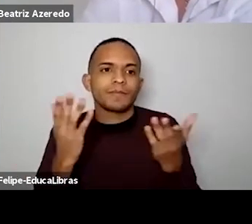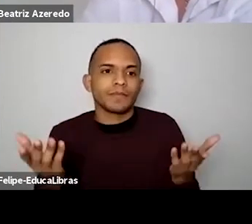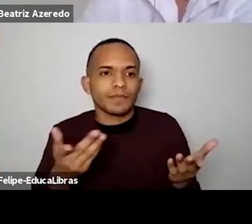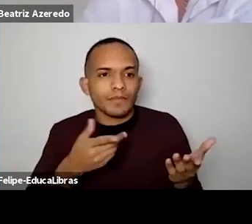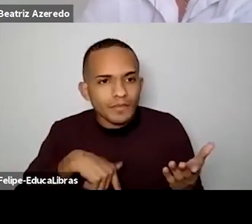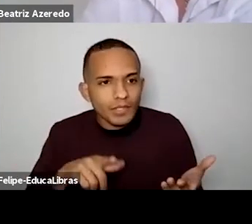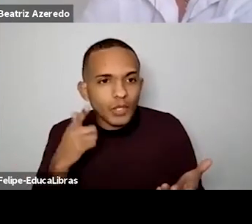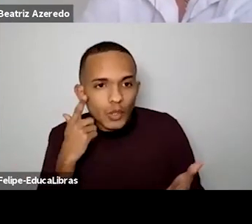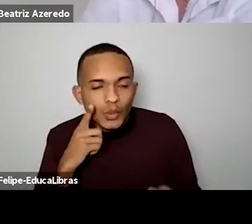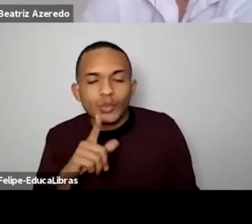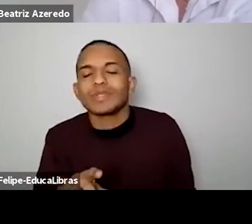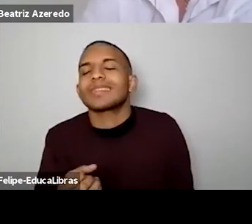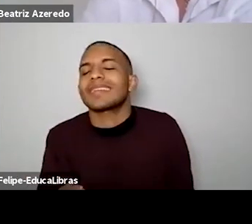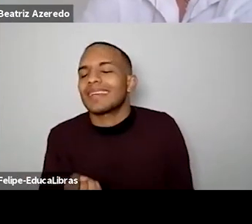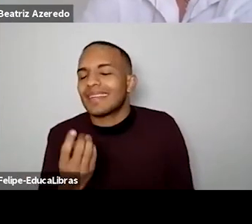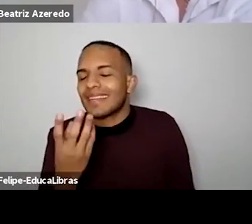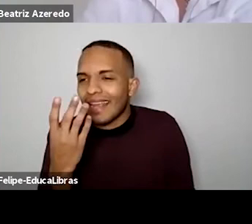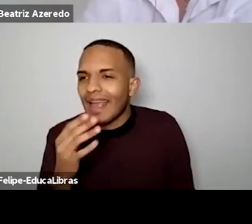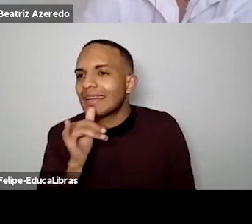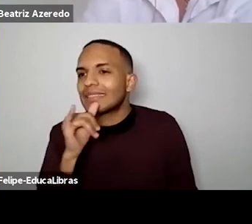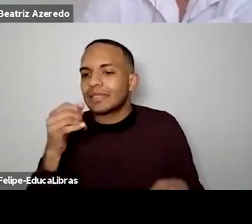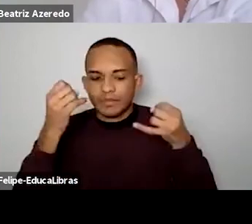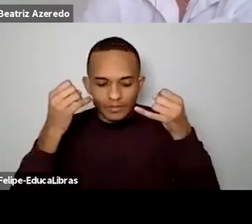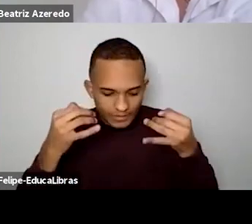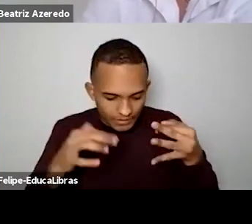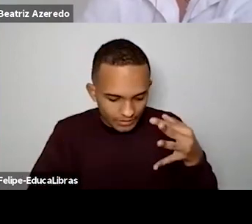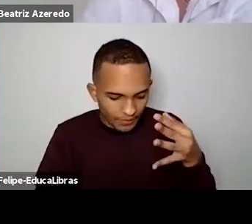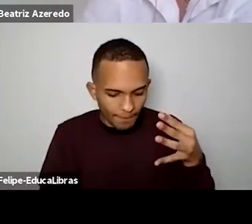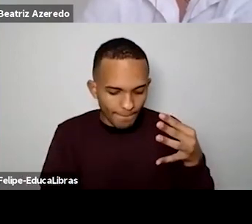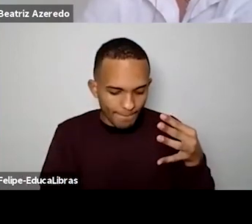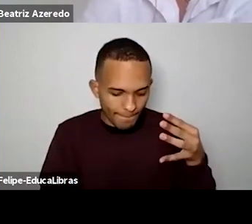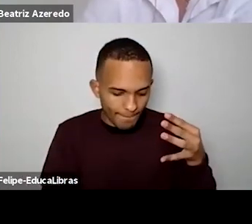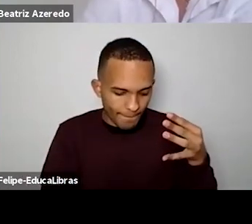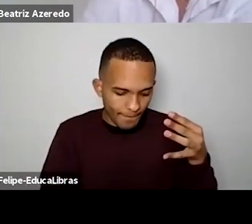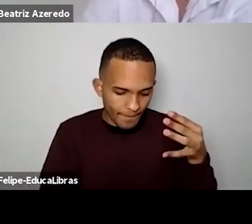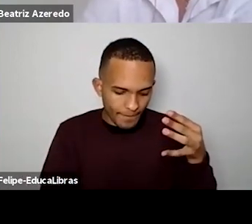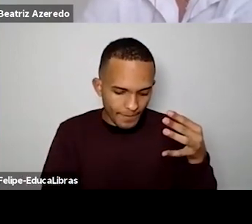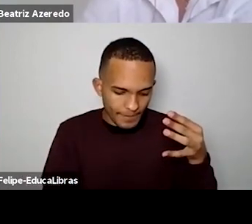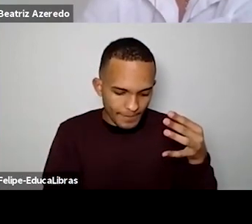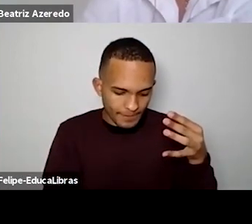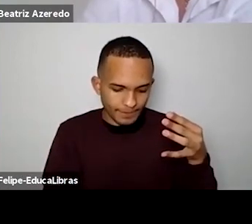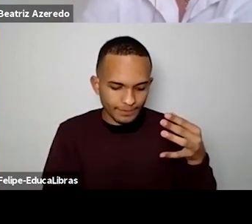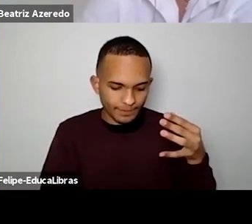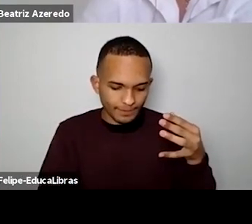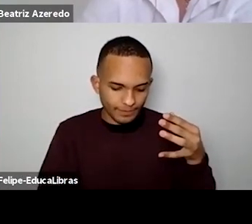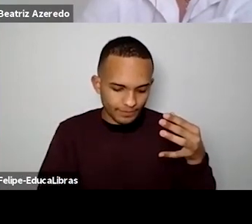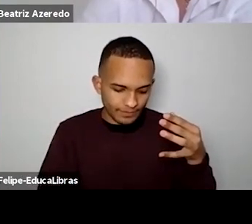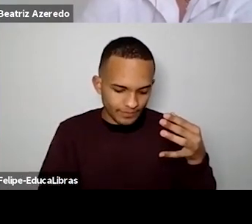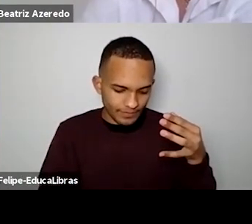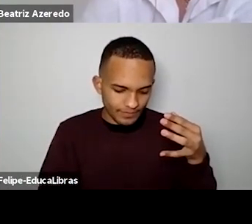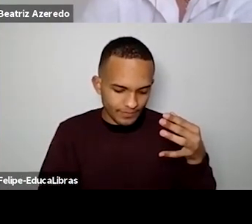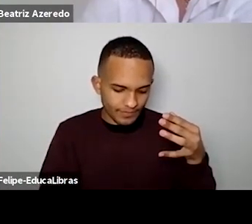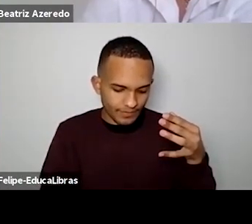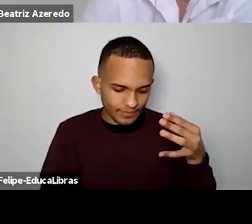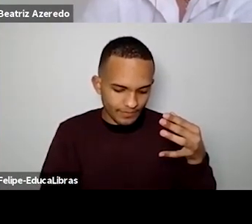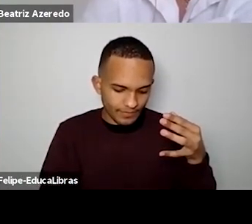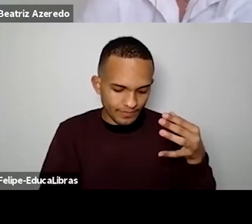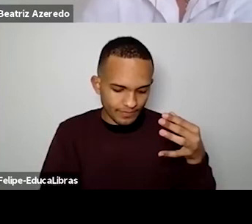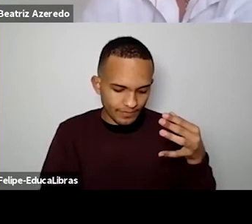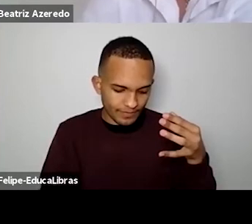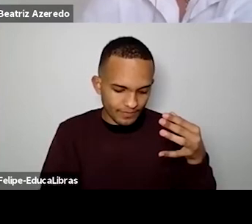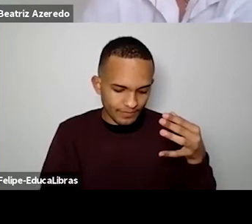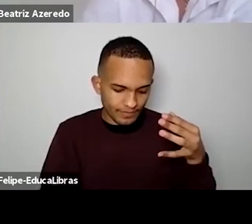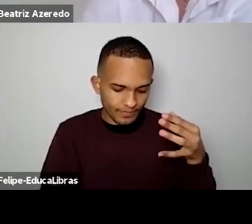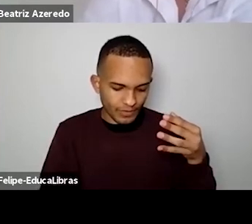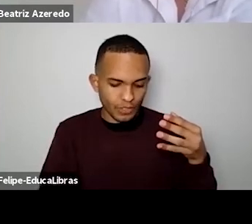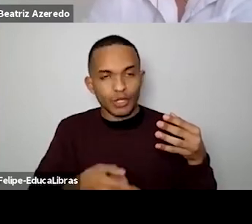criar narrativas engajadoras, a gente criou o hashtag Todo Dia Dia de Doar, porque a gente acreditou que a campanha não